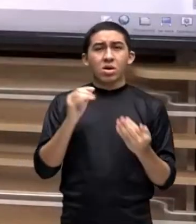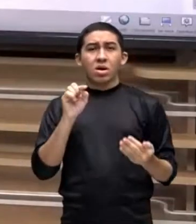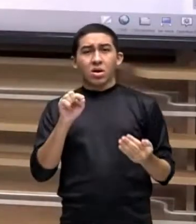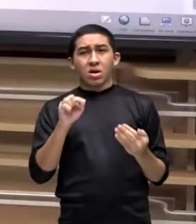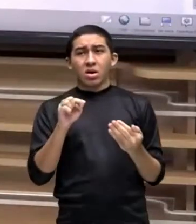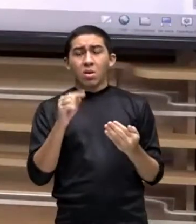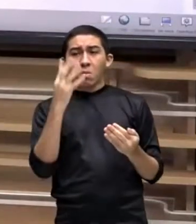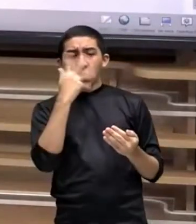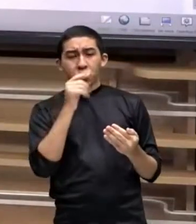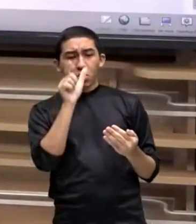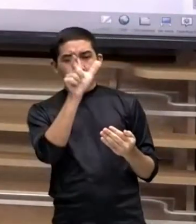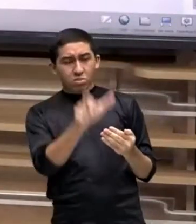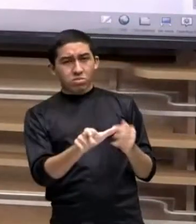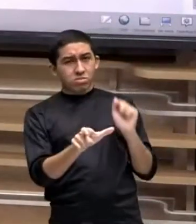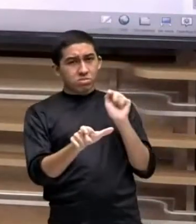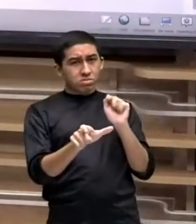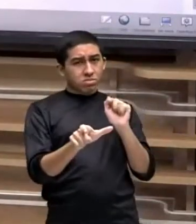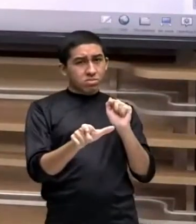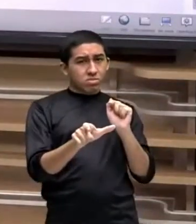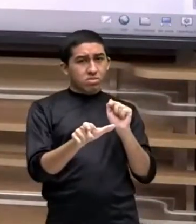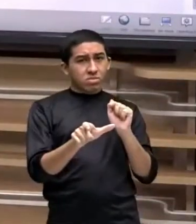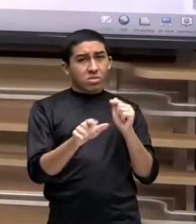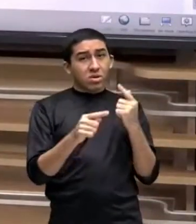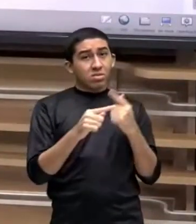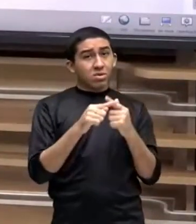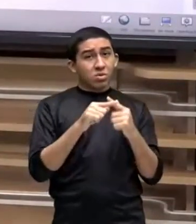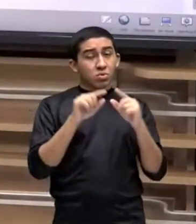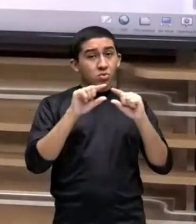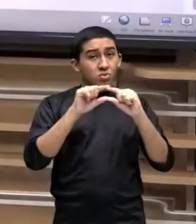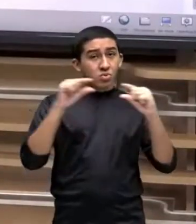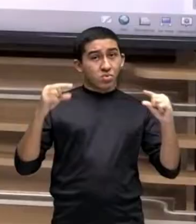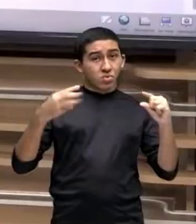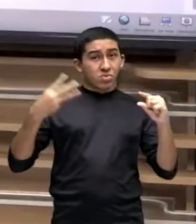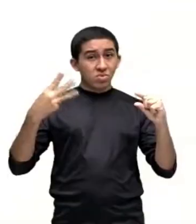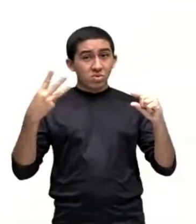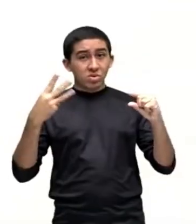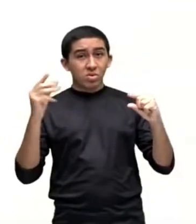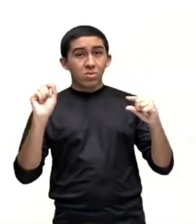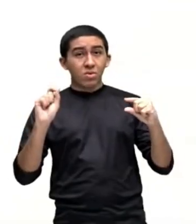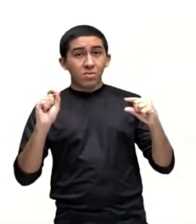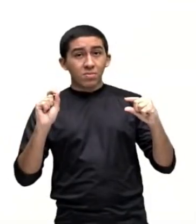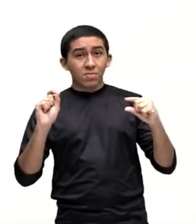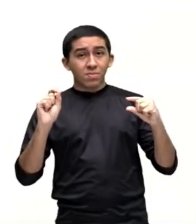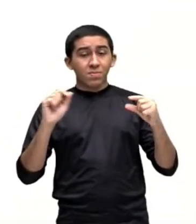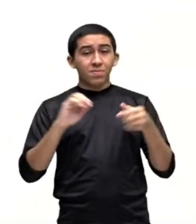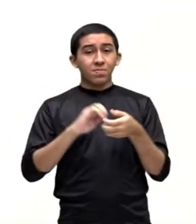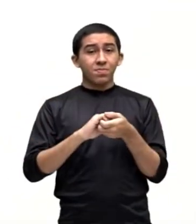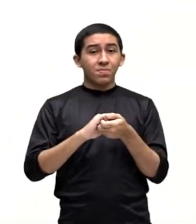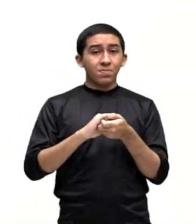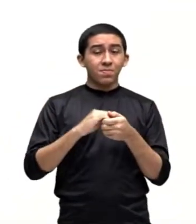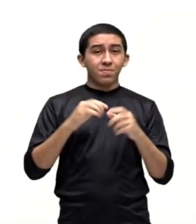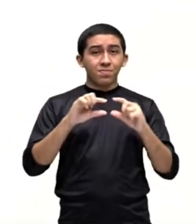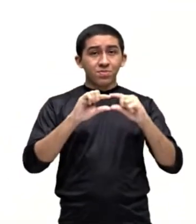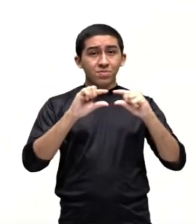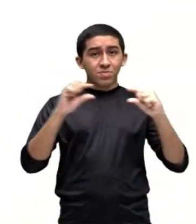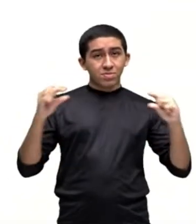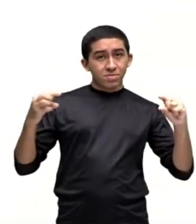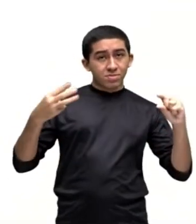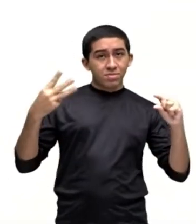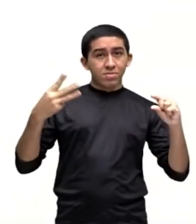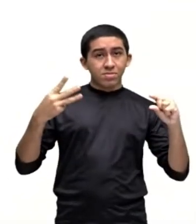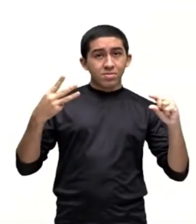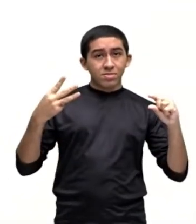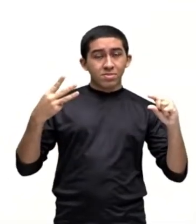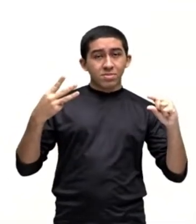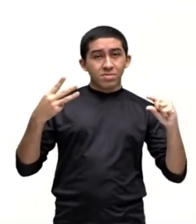moça? Não, não é? Porque logo no terceiro verso, coloca aqui na tela por favor, logo no terceiro verso, ele vai